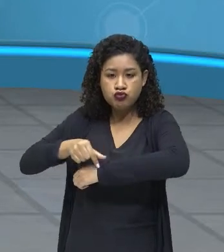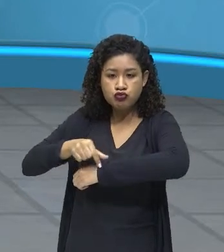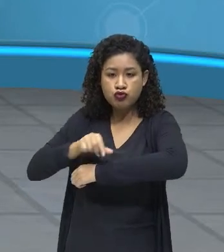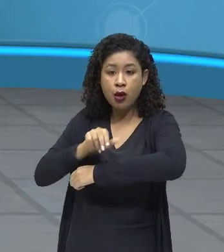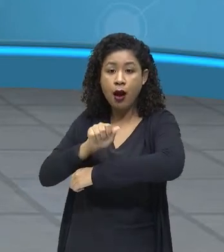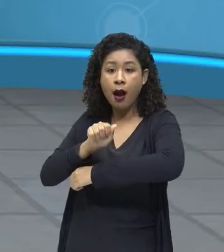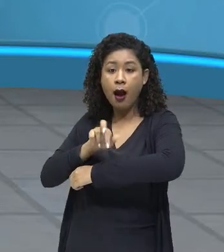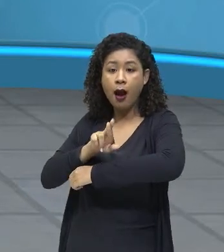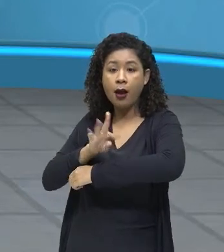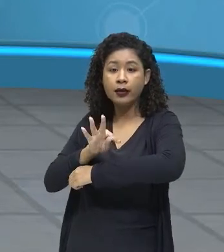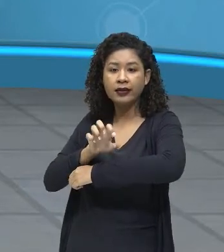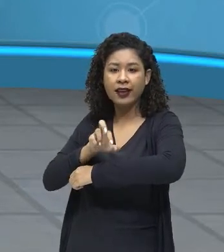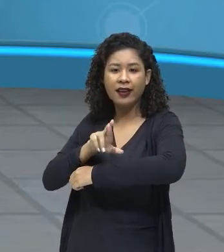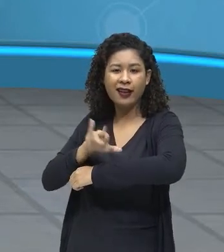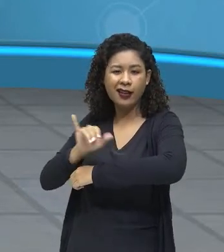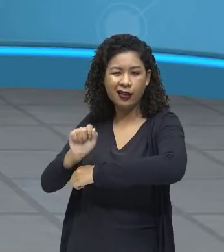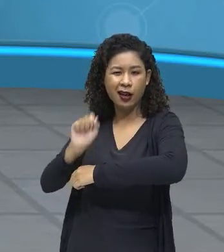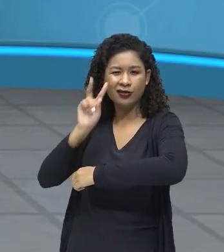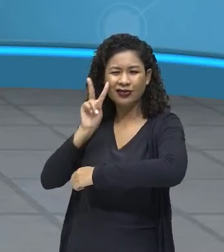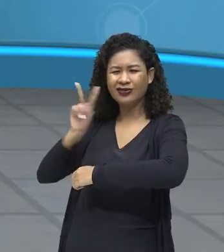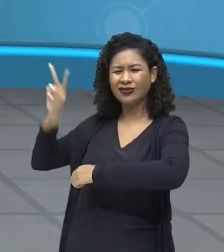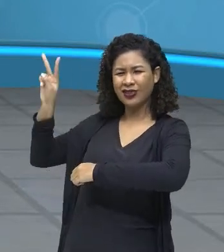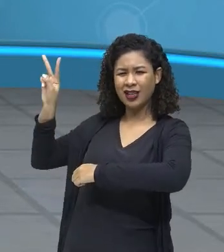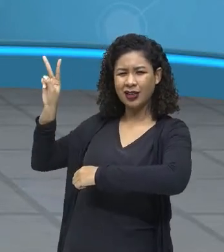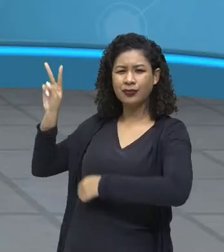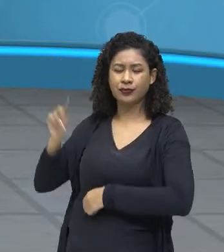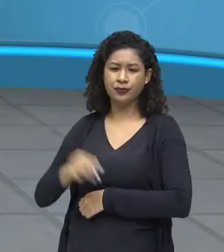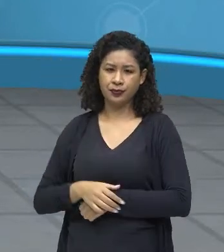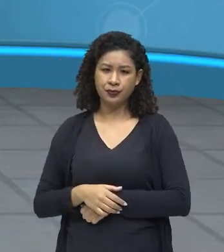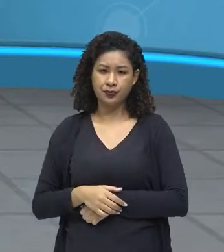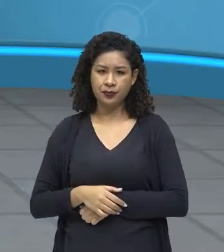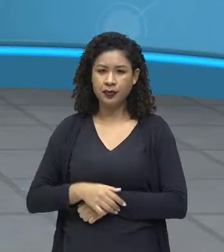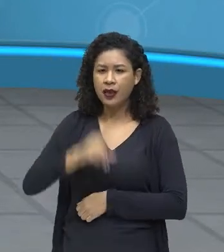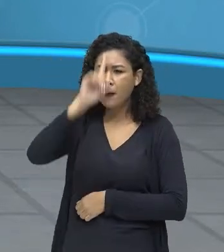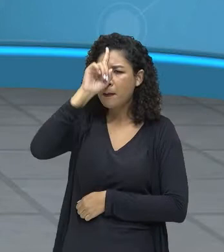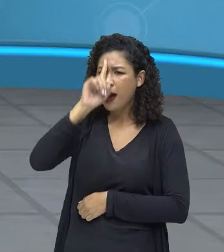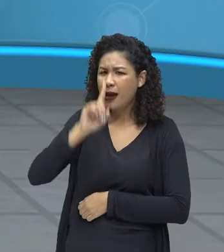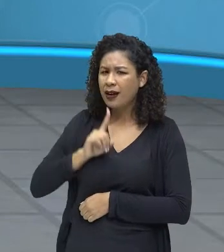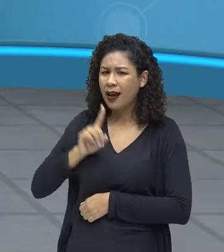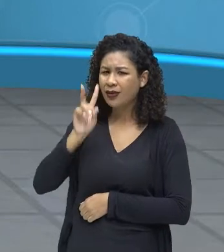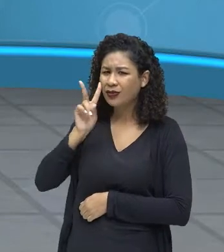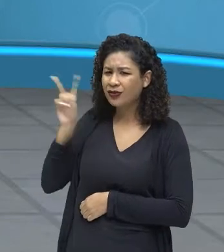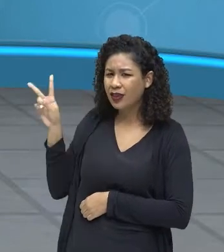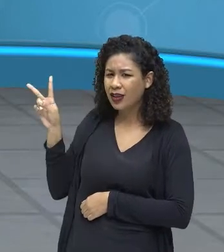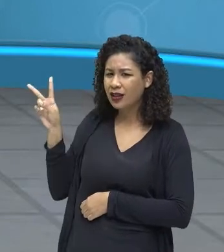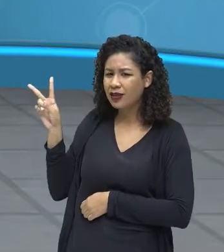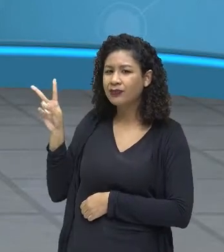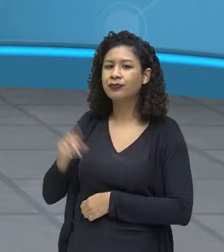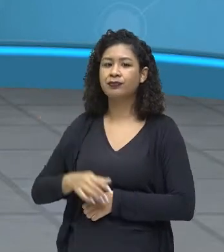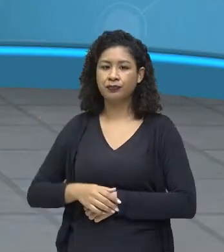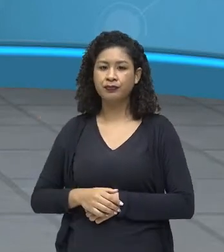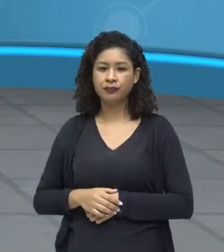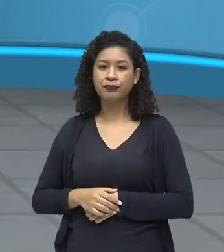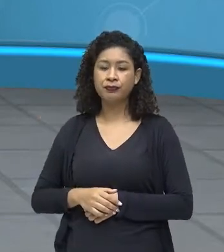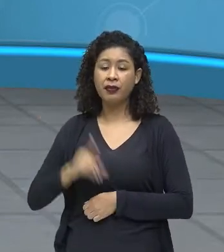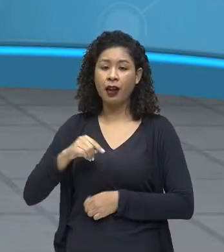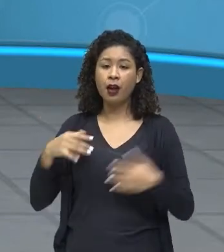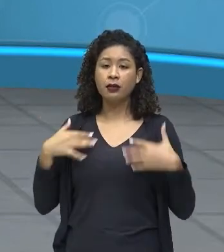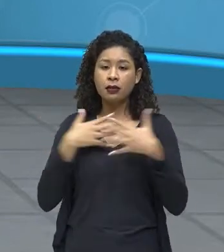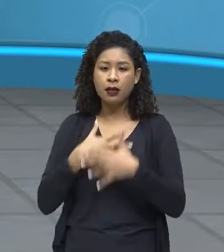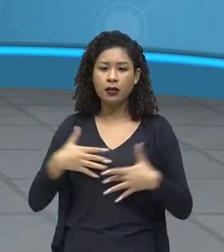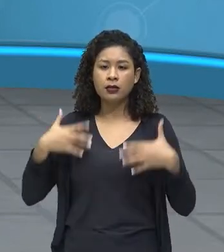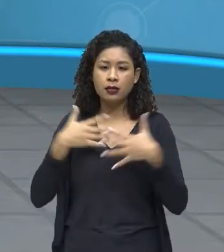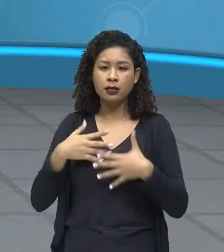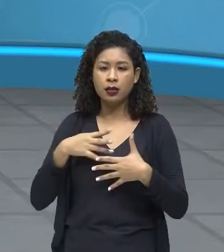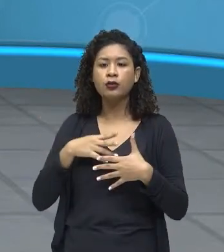coração, né, lá tem uma estrutura em amarelo, que ela representa para a gente o tecido adiposo, que nada mais